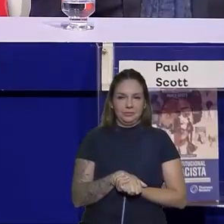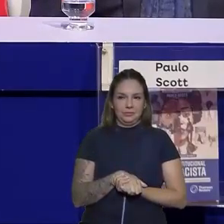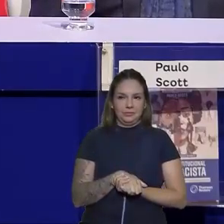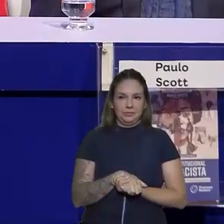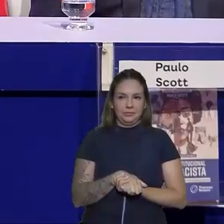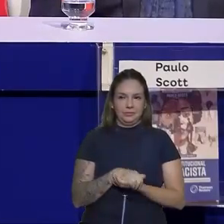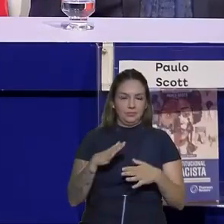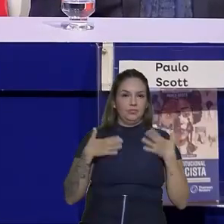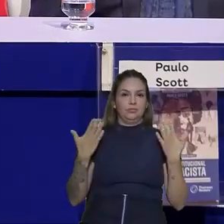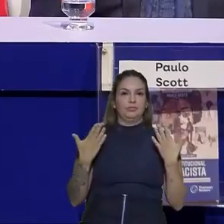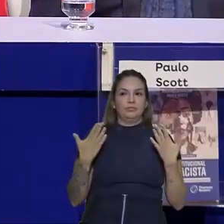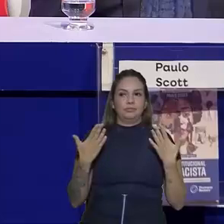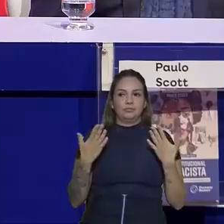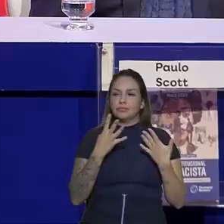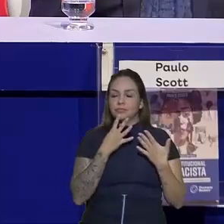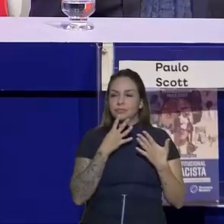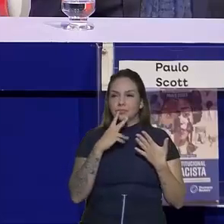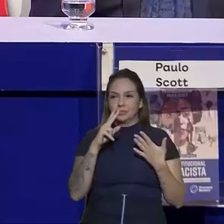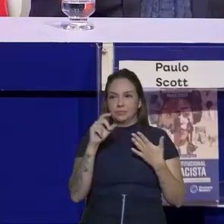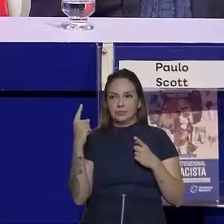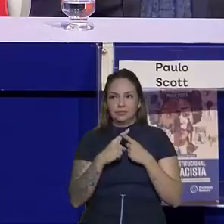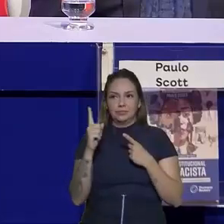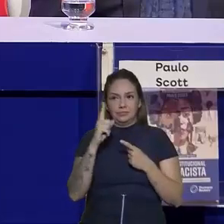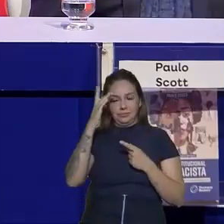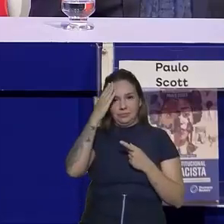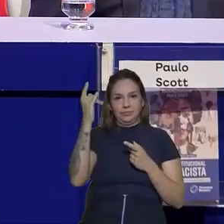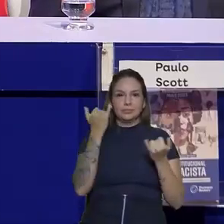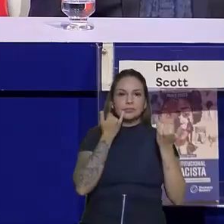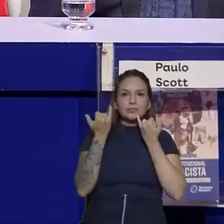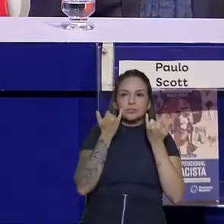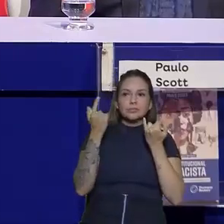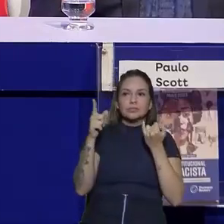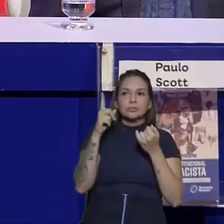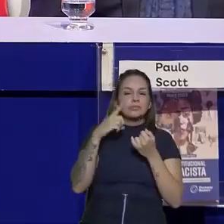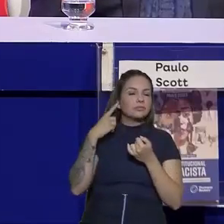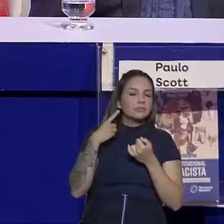Eu tomei um susto quando conheci o Paulo, porque eu não tinha essa informação. Paulo é advogado,